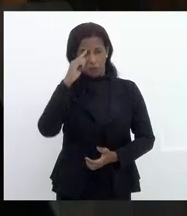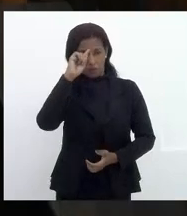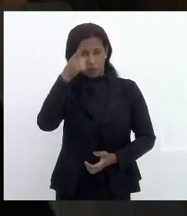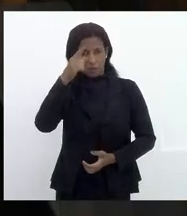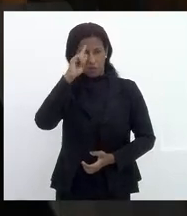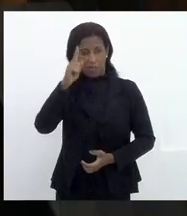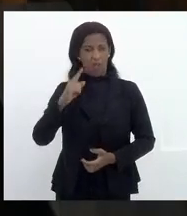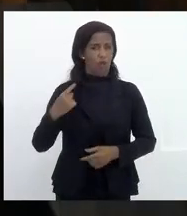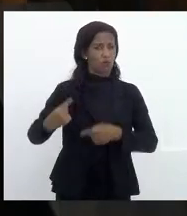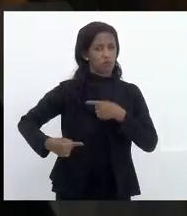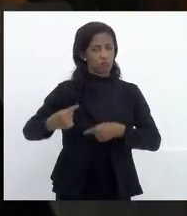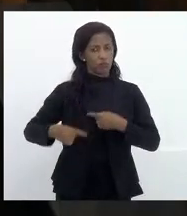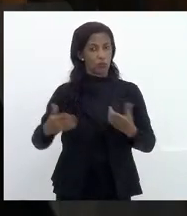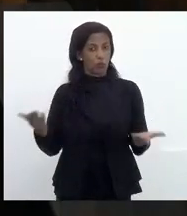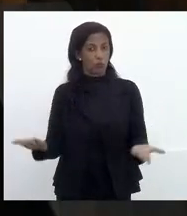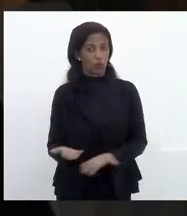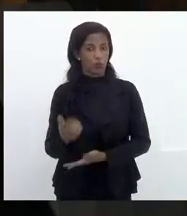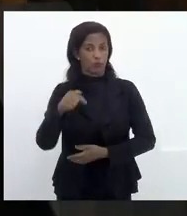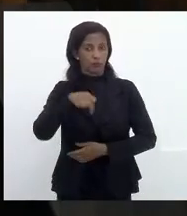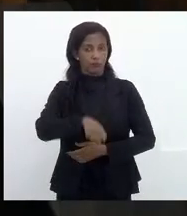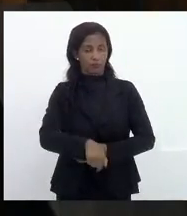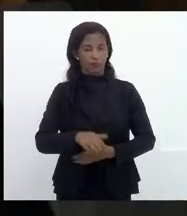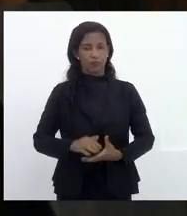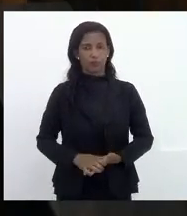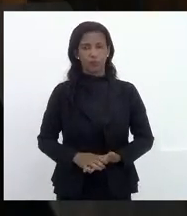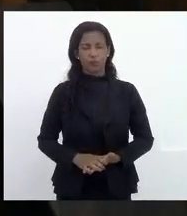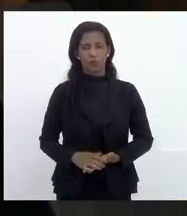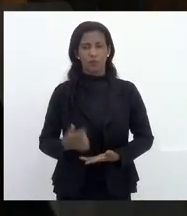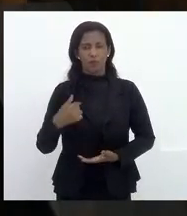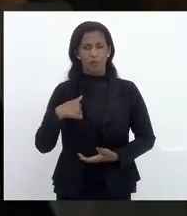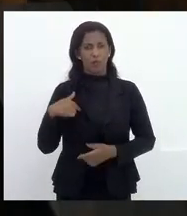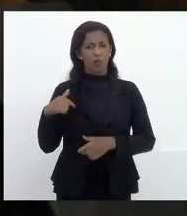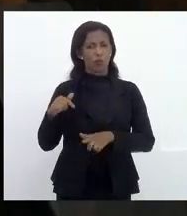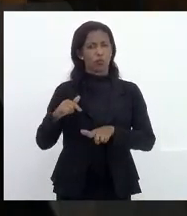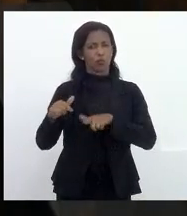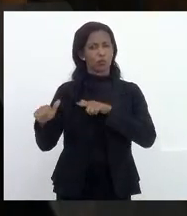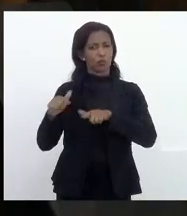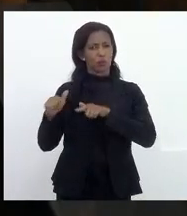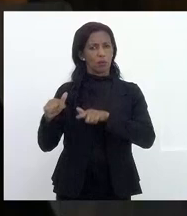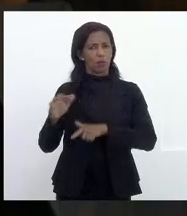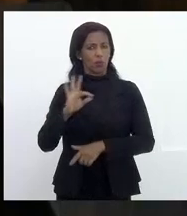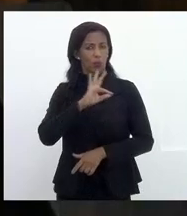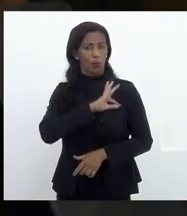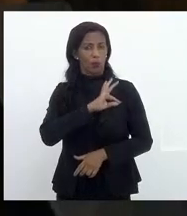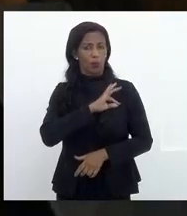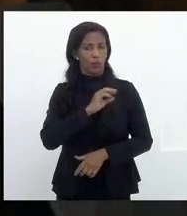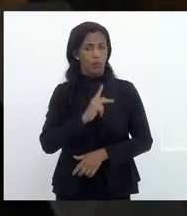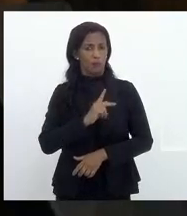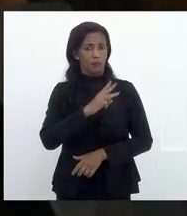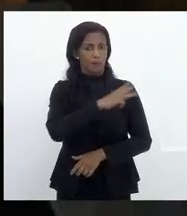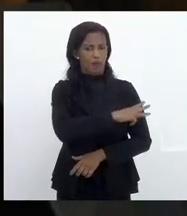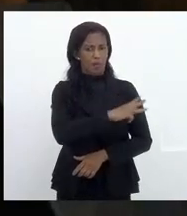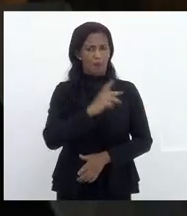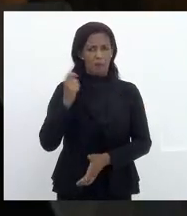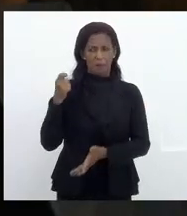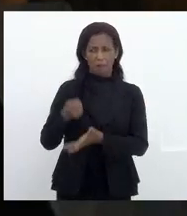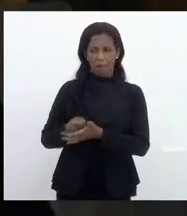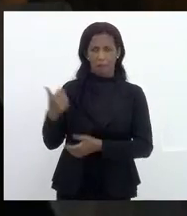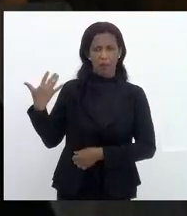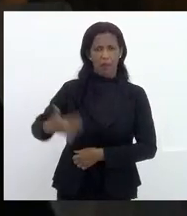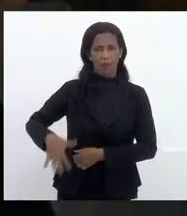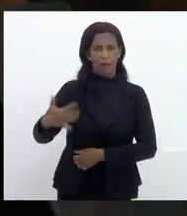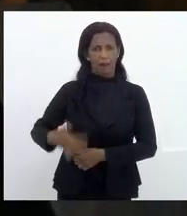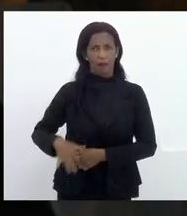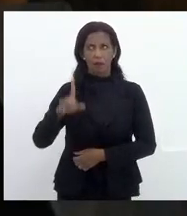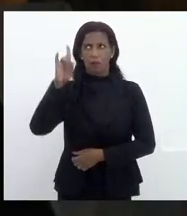está se discutindo aqui hoje eu tô olhando da Polícia Militar paguei um preço muito alto estou aqui pela graça de